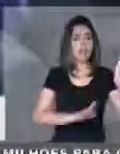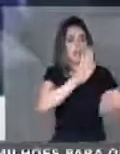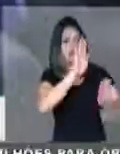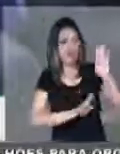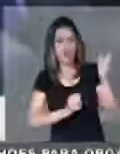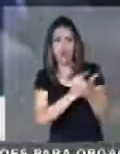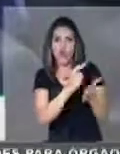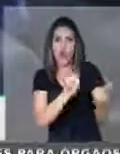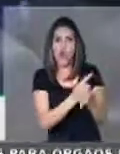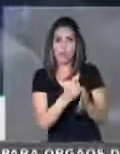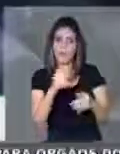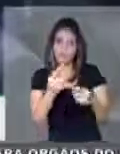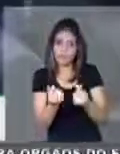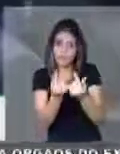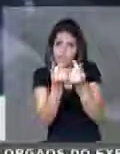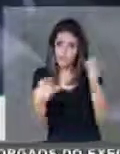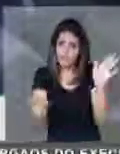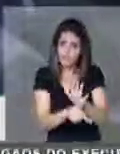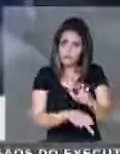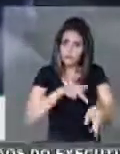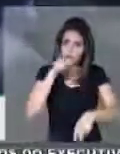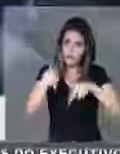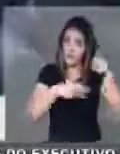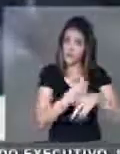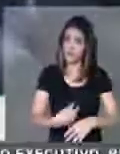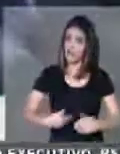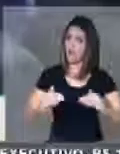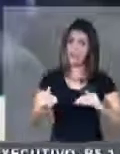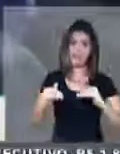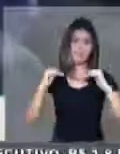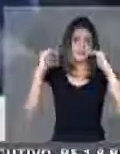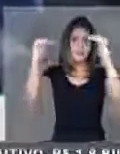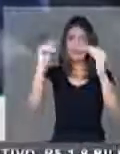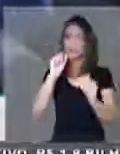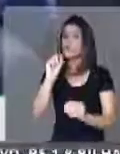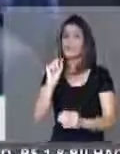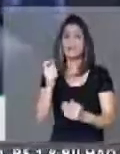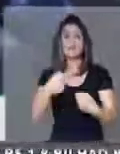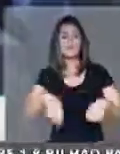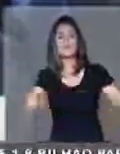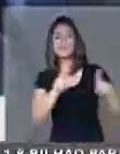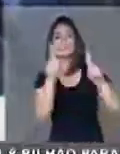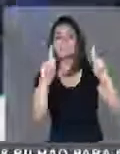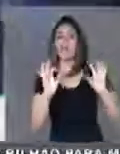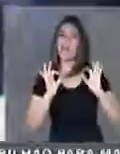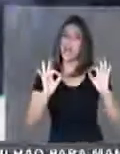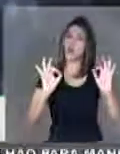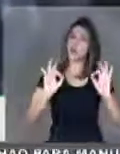na aquisição de itens que vão acima do mínimo necessário. Por isso, o PSB orienta assim, senhor presidente.